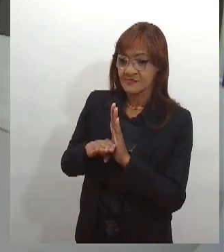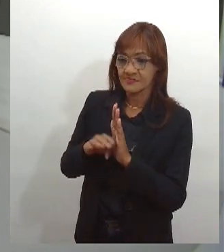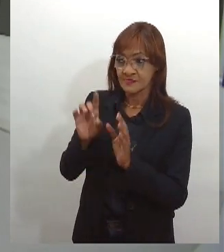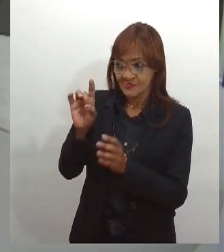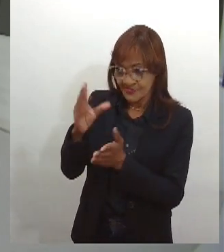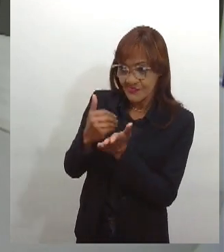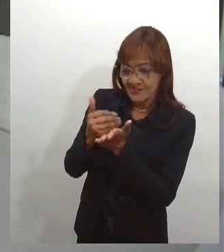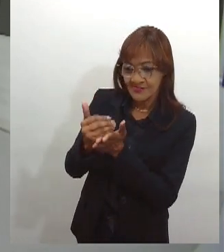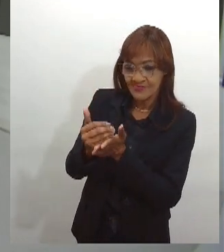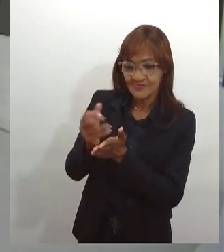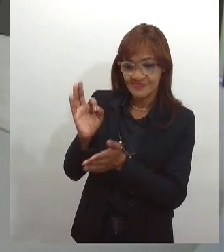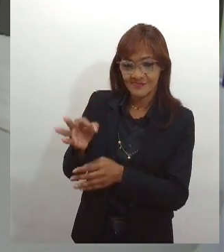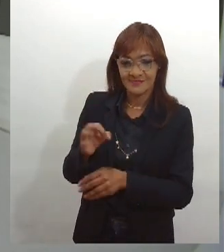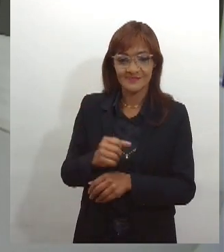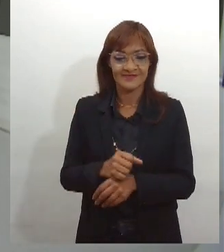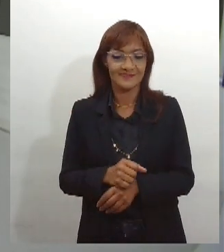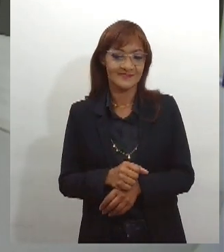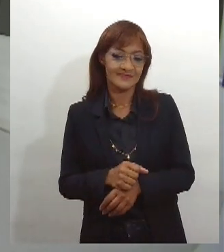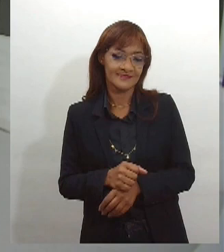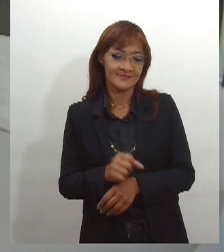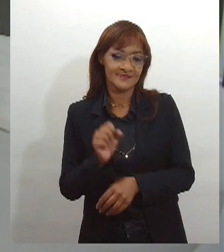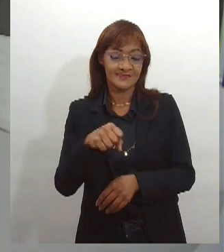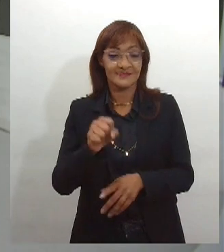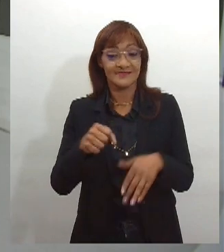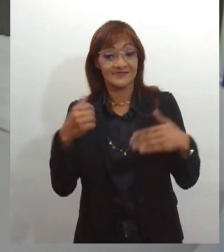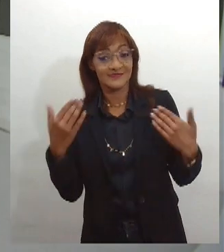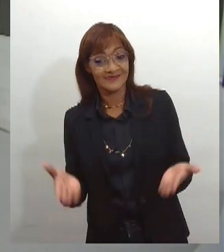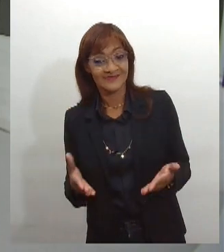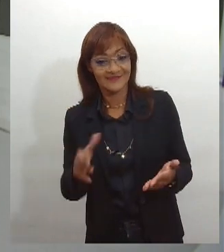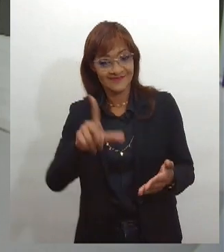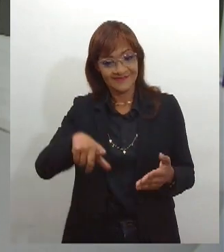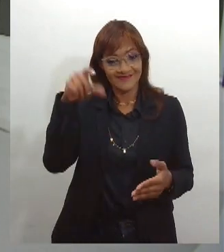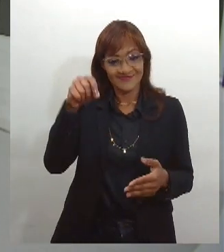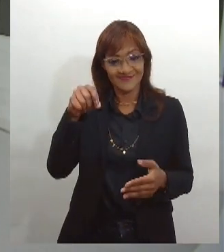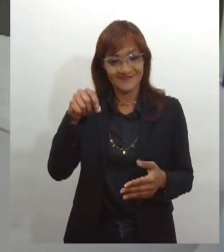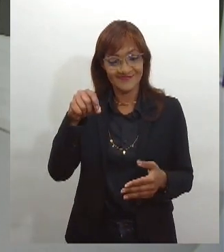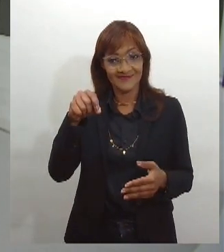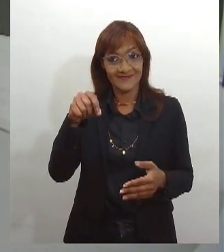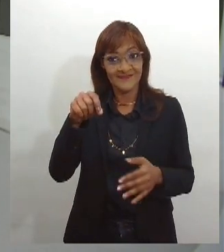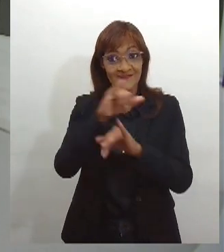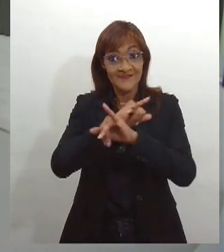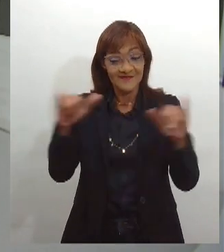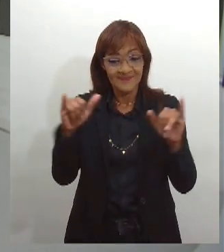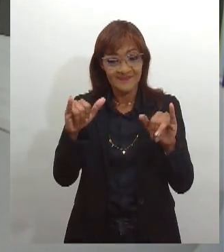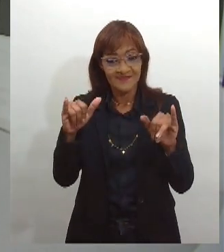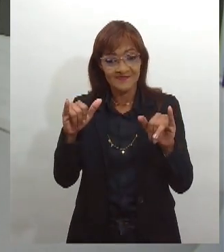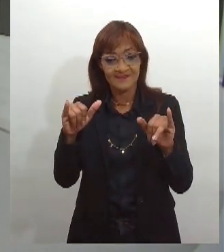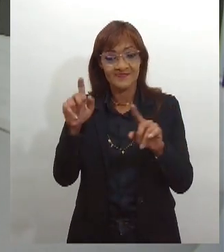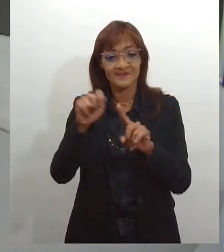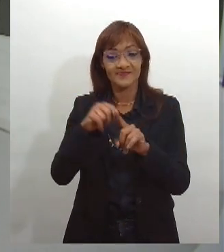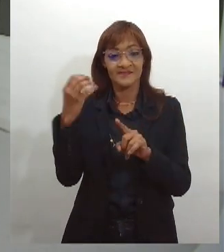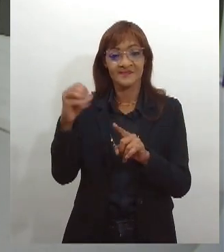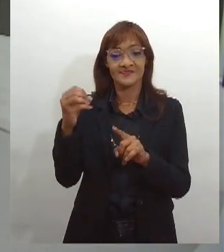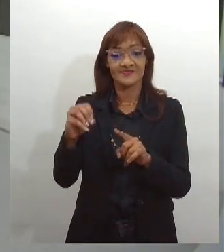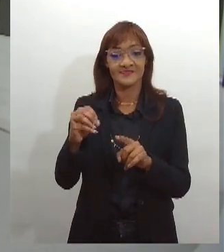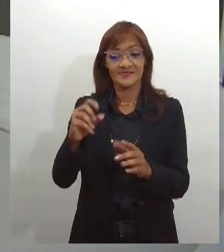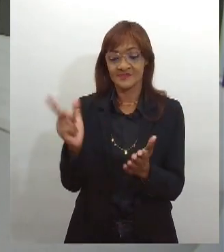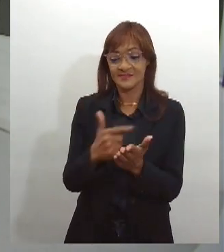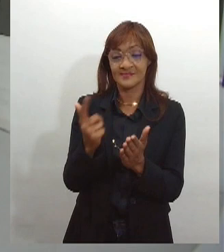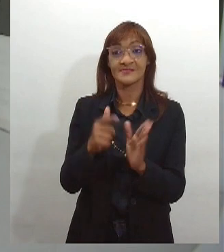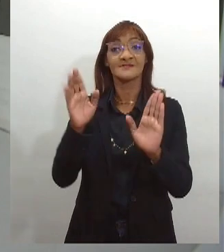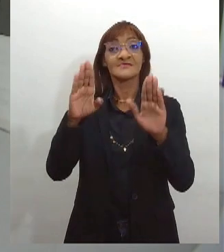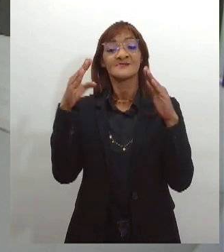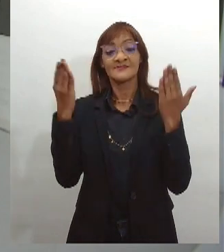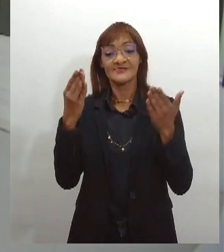já. Olha só, spoiler! Outubro vai ter a festa do livro e do escritor, porque outubro é